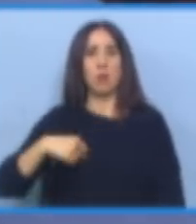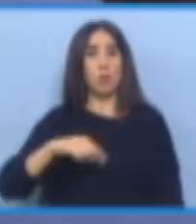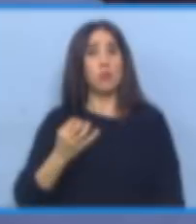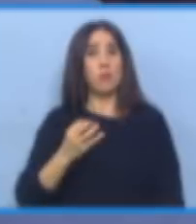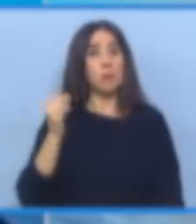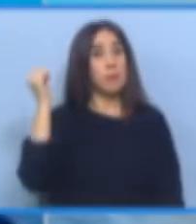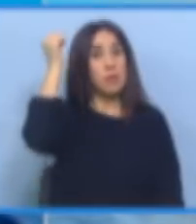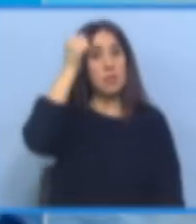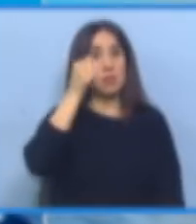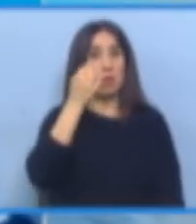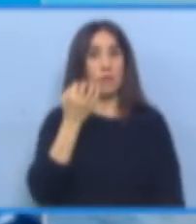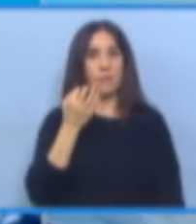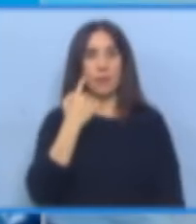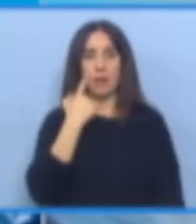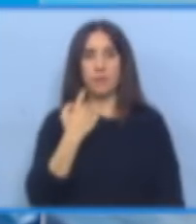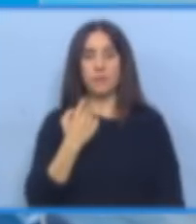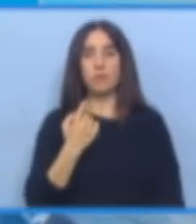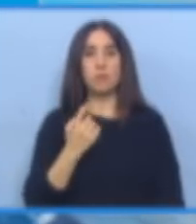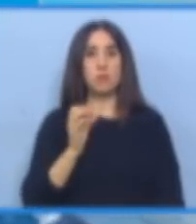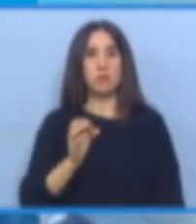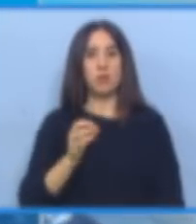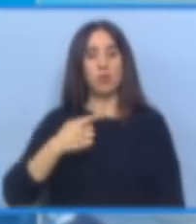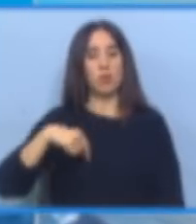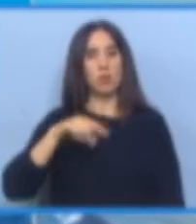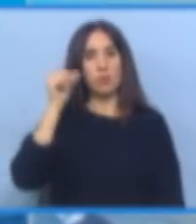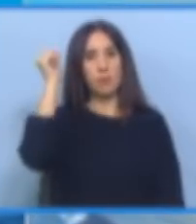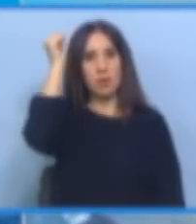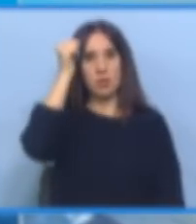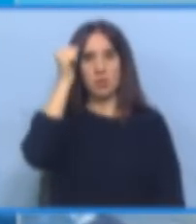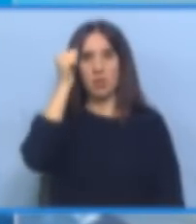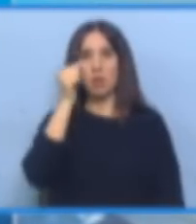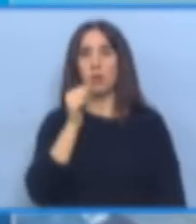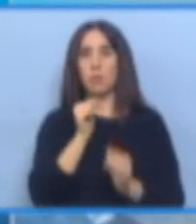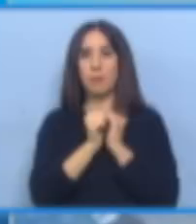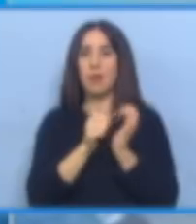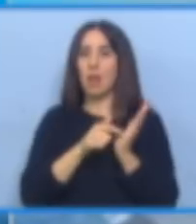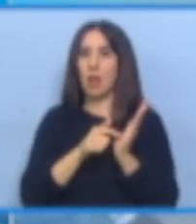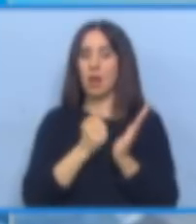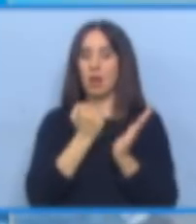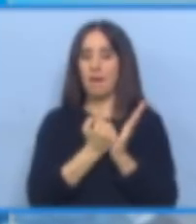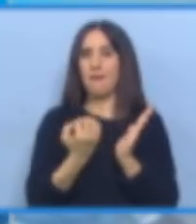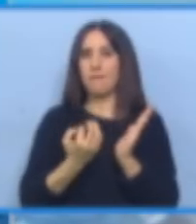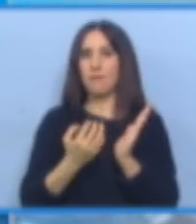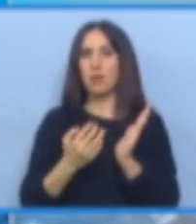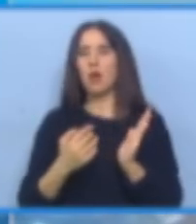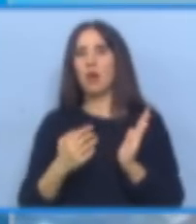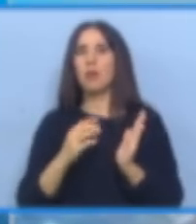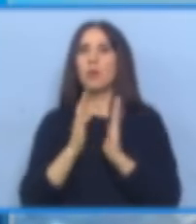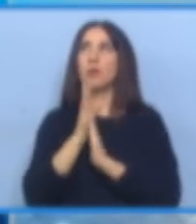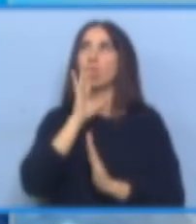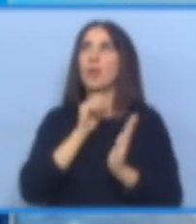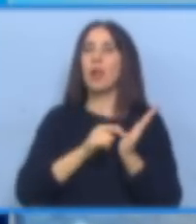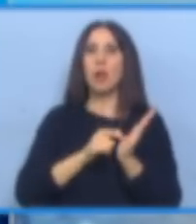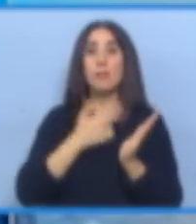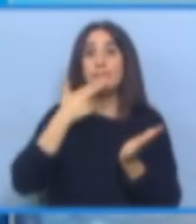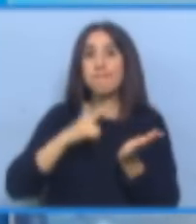facto, batizados. Reparem, uma coisa é sermos batizados no papel, eu sou filho de Deus no papel, outra